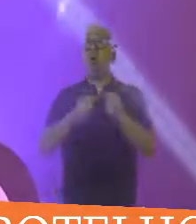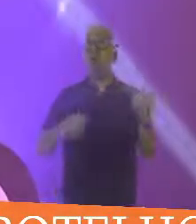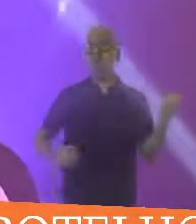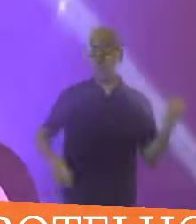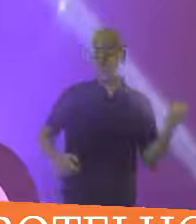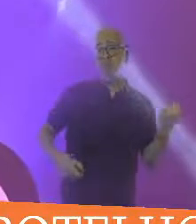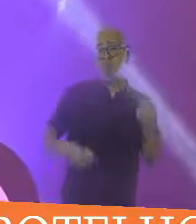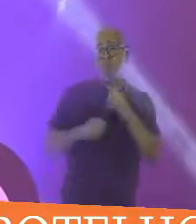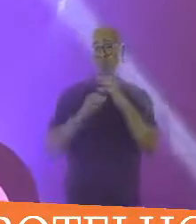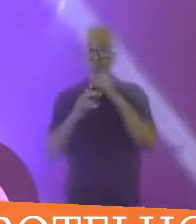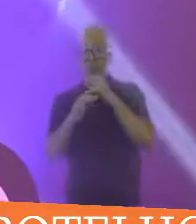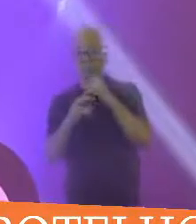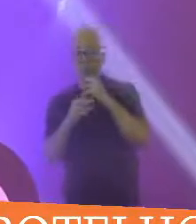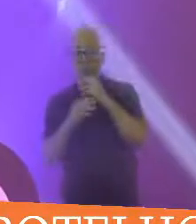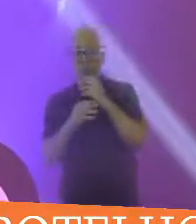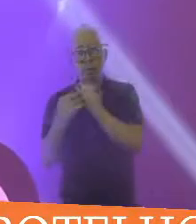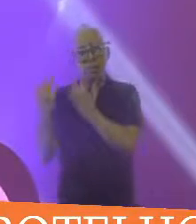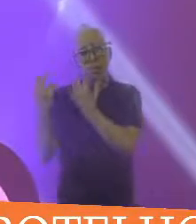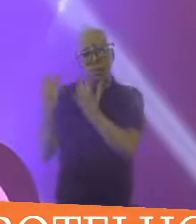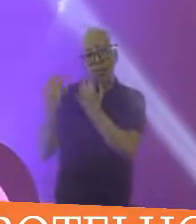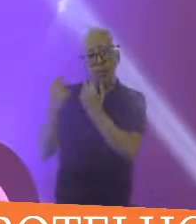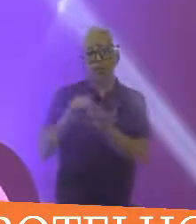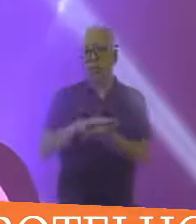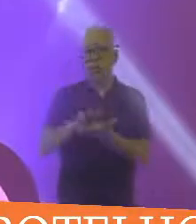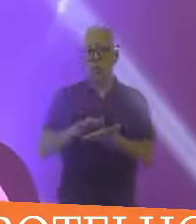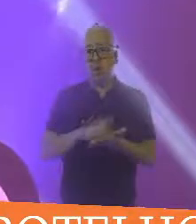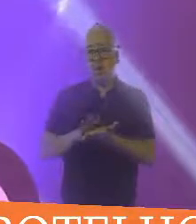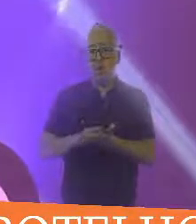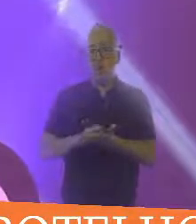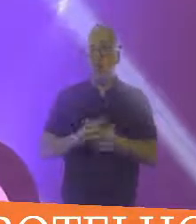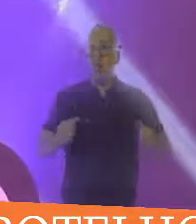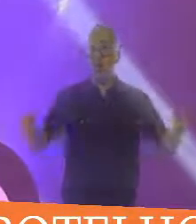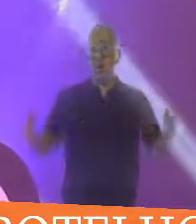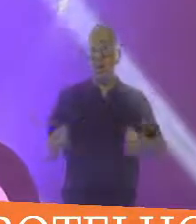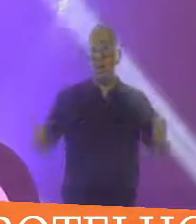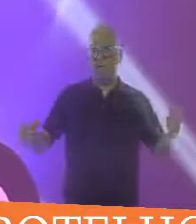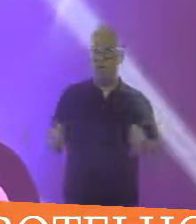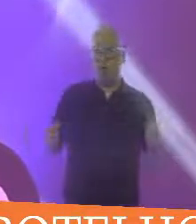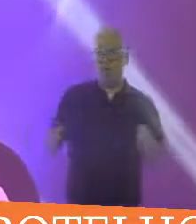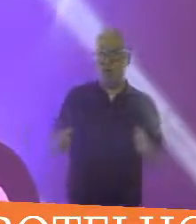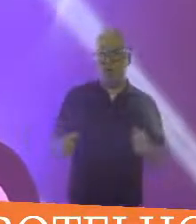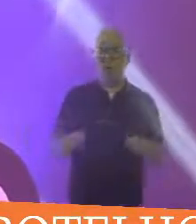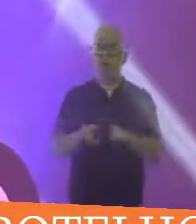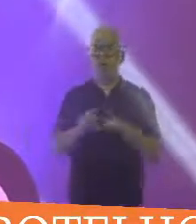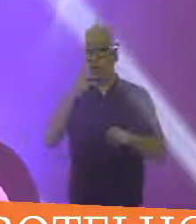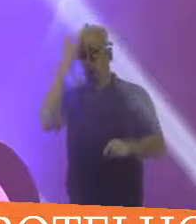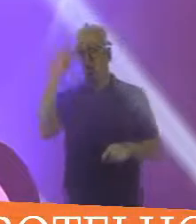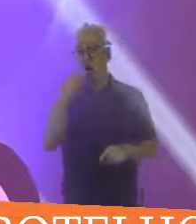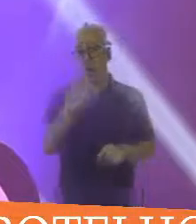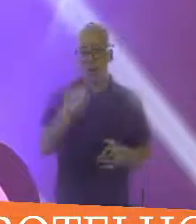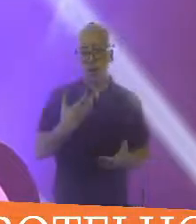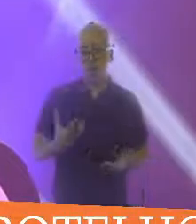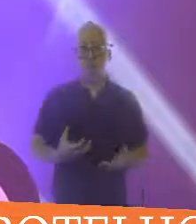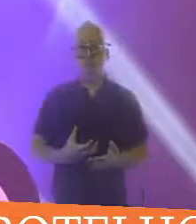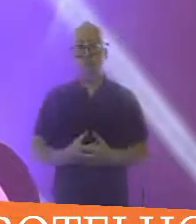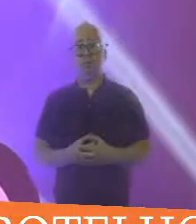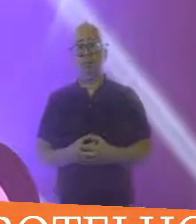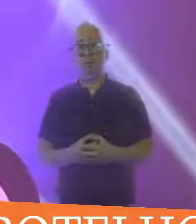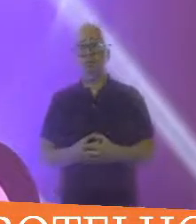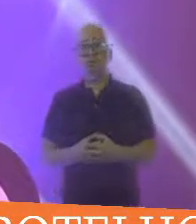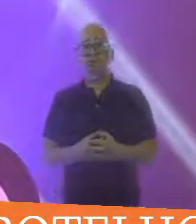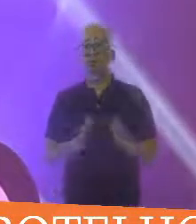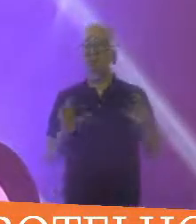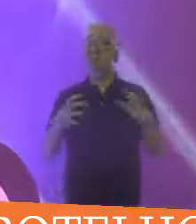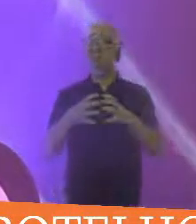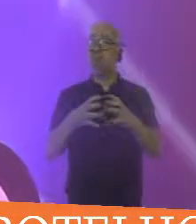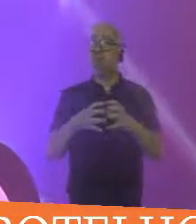ser uma flauta, um clarinete, um bandolim, ou mesmo uma sanfona, ou um cantor, né? Bom, era uma formação